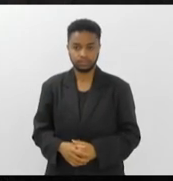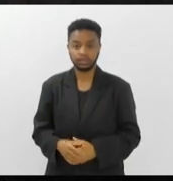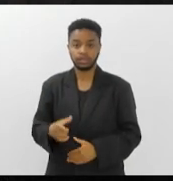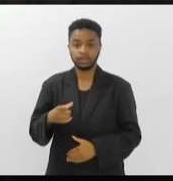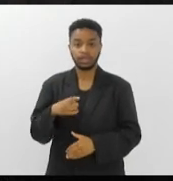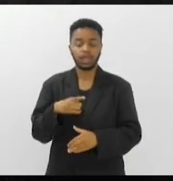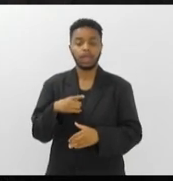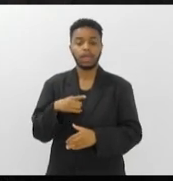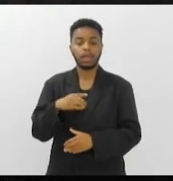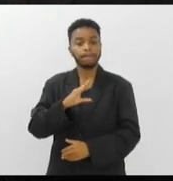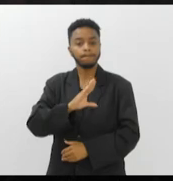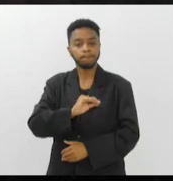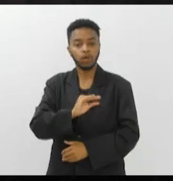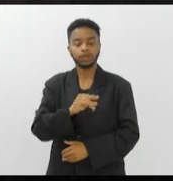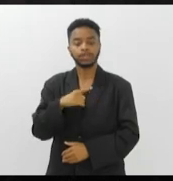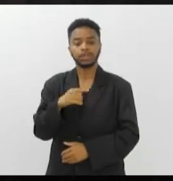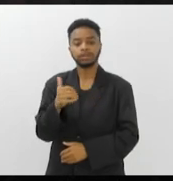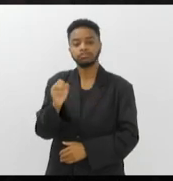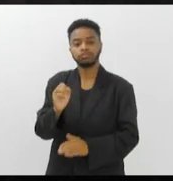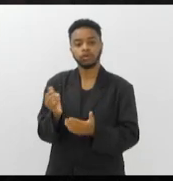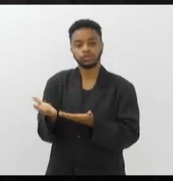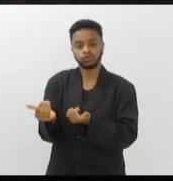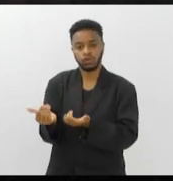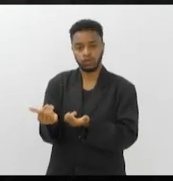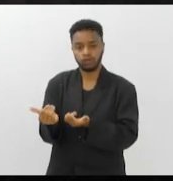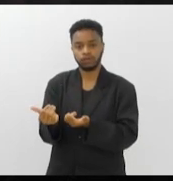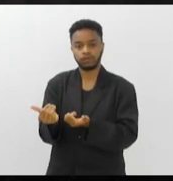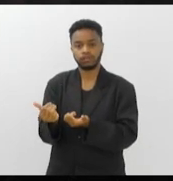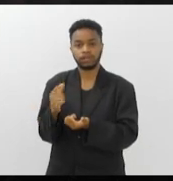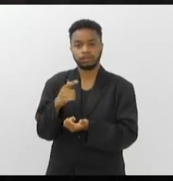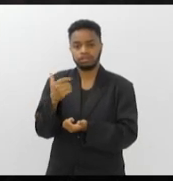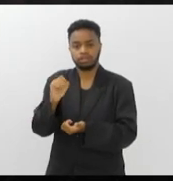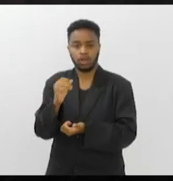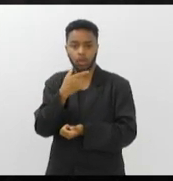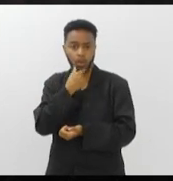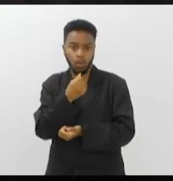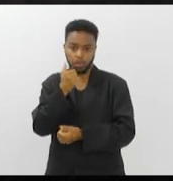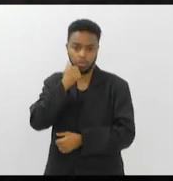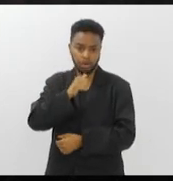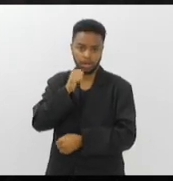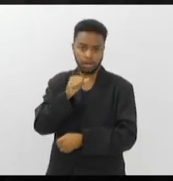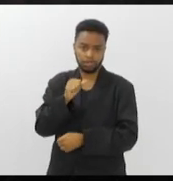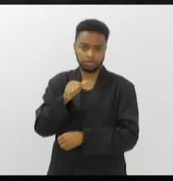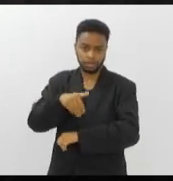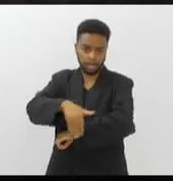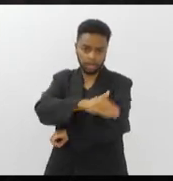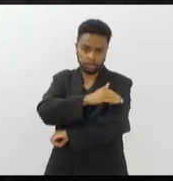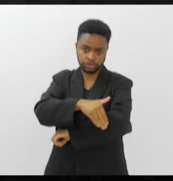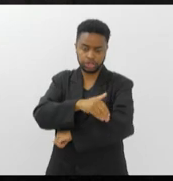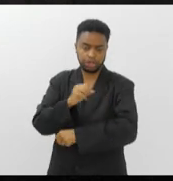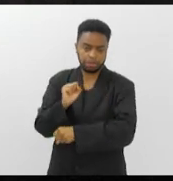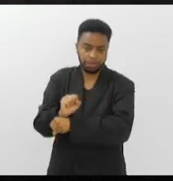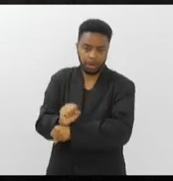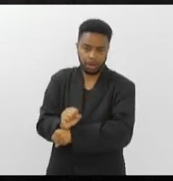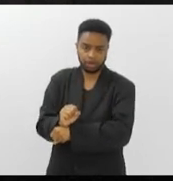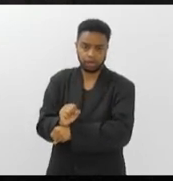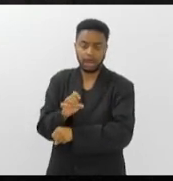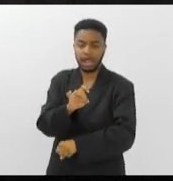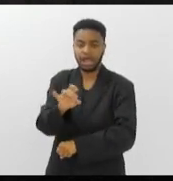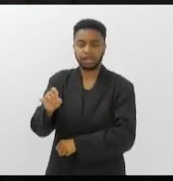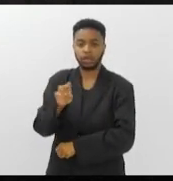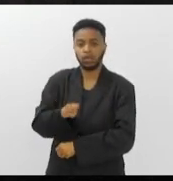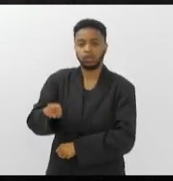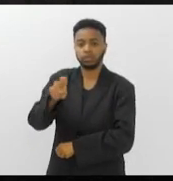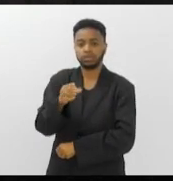fumo, 10 jovens, 10 homens ou mulheres parado numa esquina, cada um com